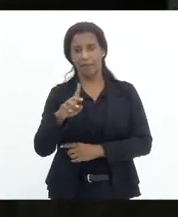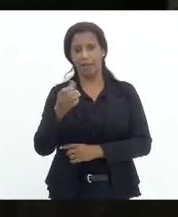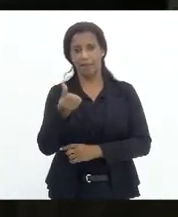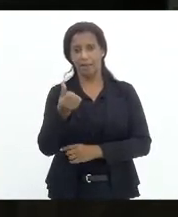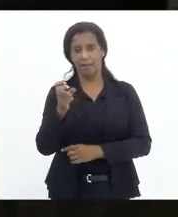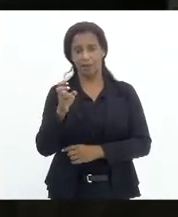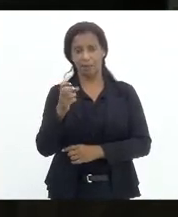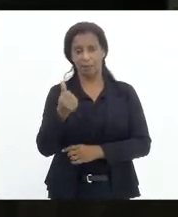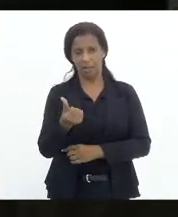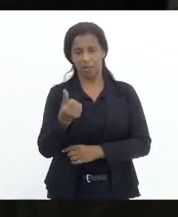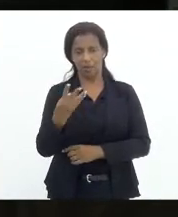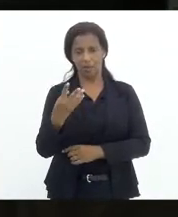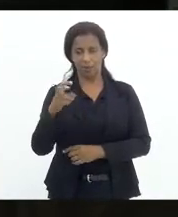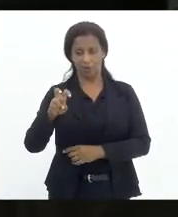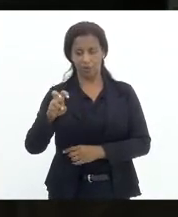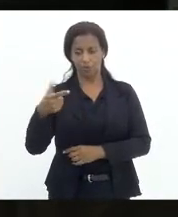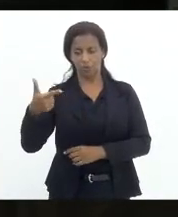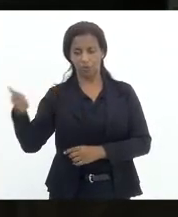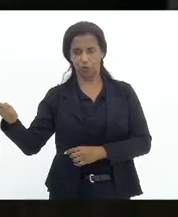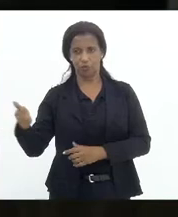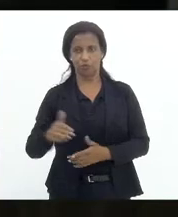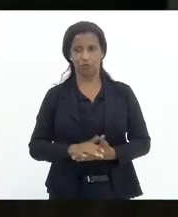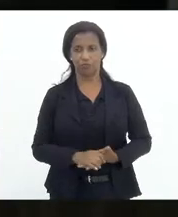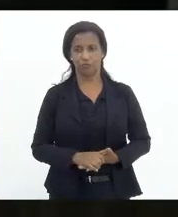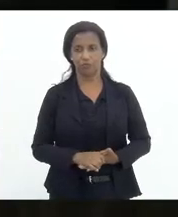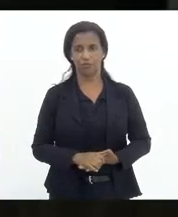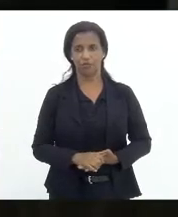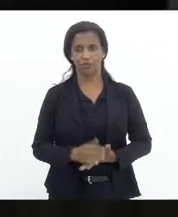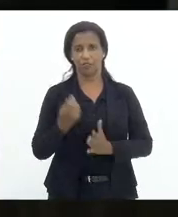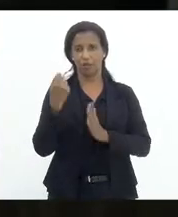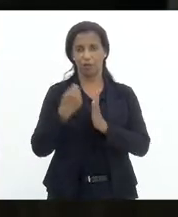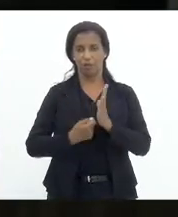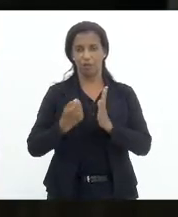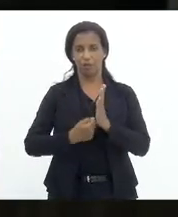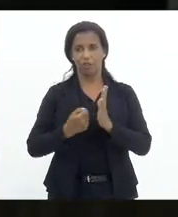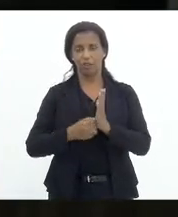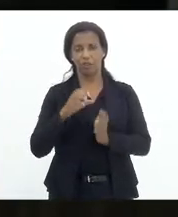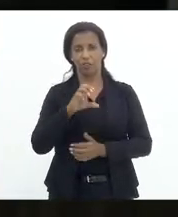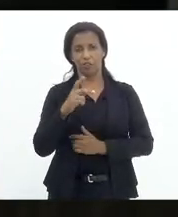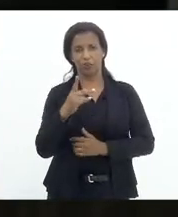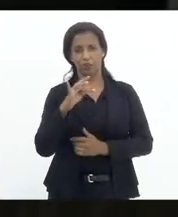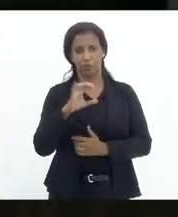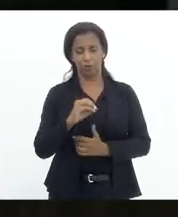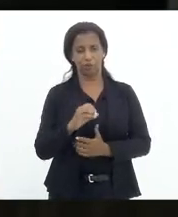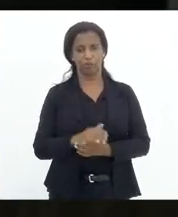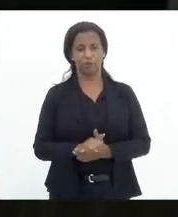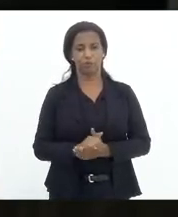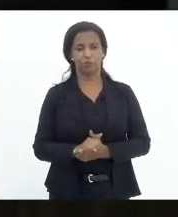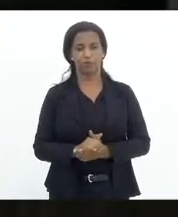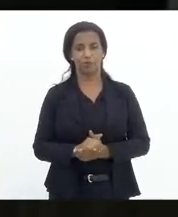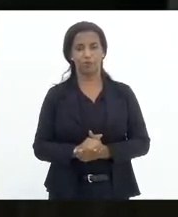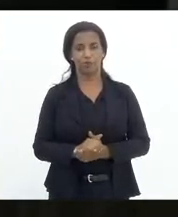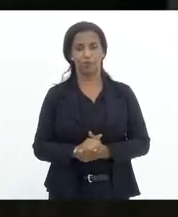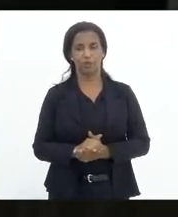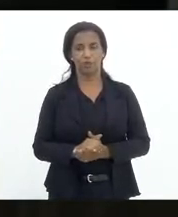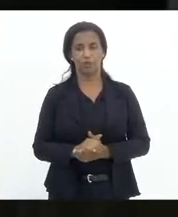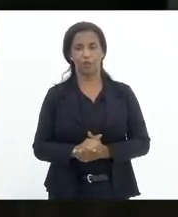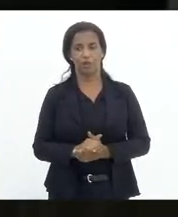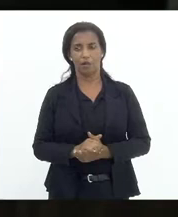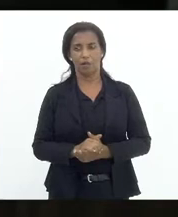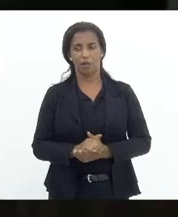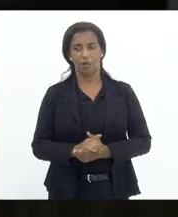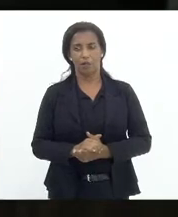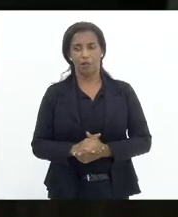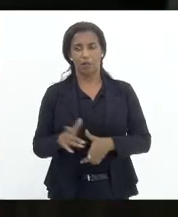solução 645 de 21 de autoria de Chico Machado e com decora